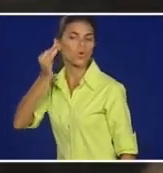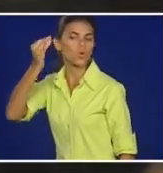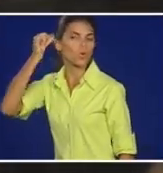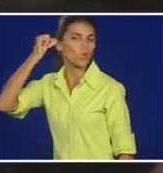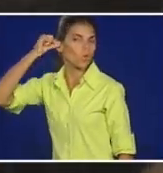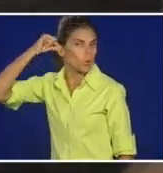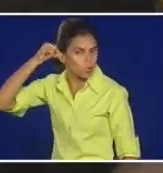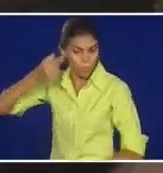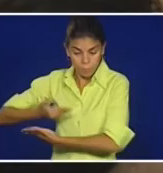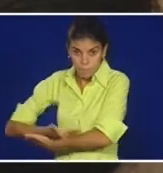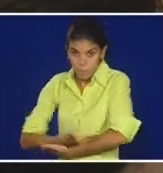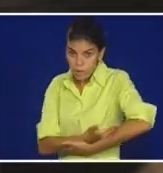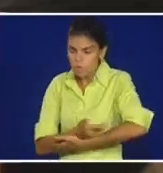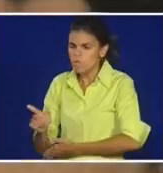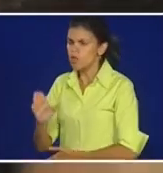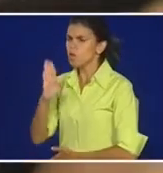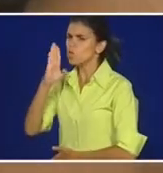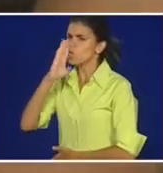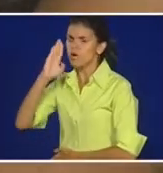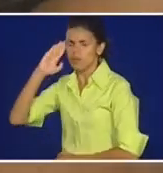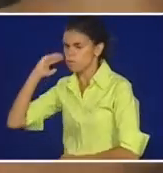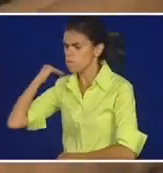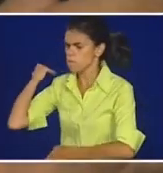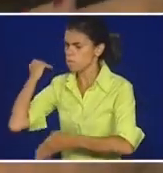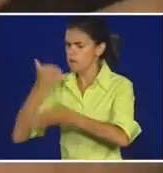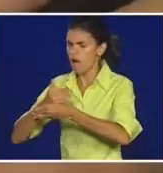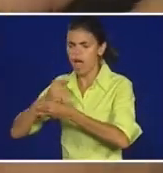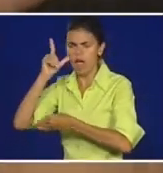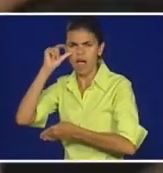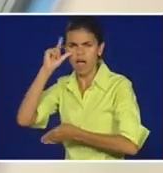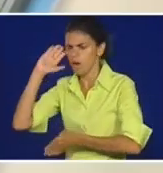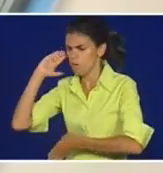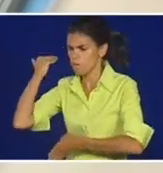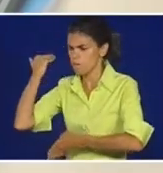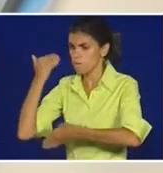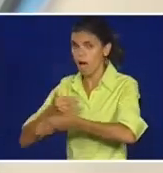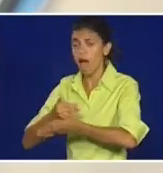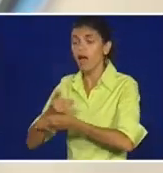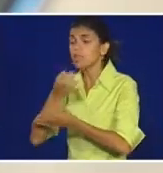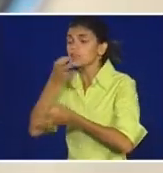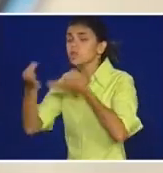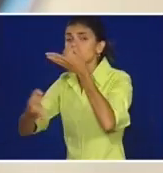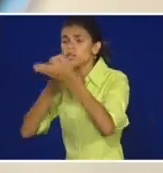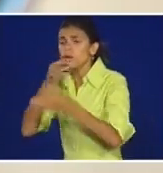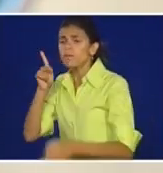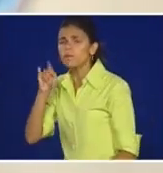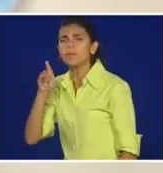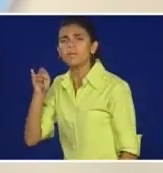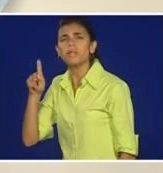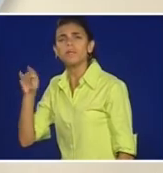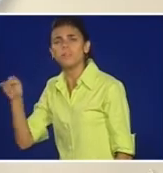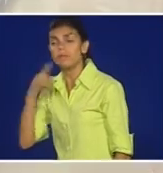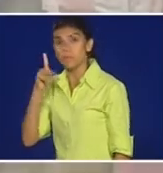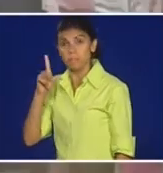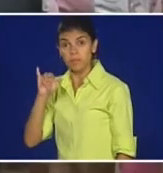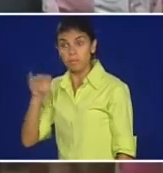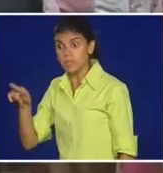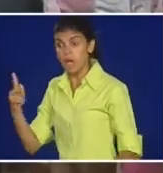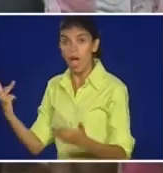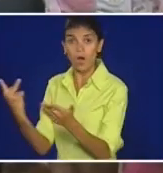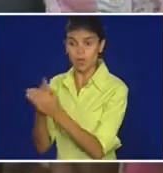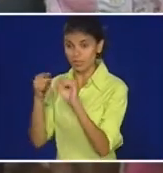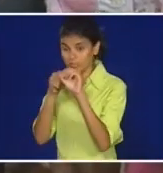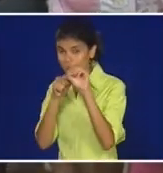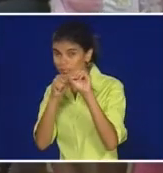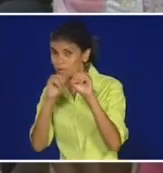na orelhinha do bebê, só necessita que ele esteja em estado de sono profundo. É mandado um estímulo, pi, pi, pi, pi.